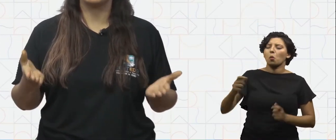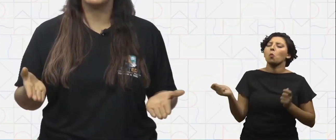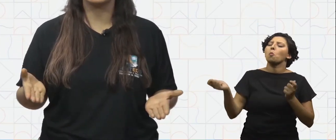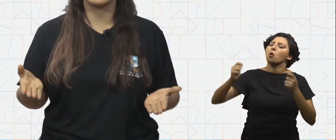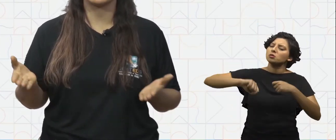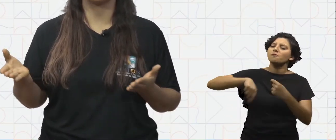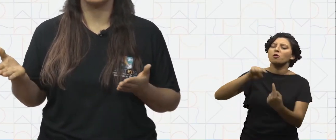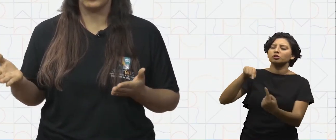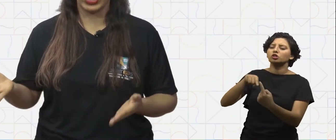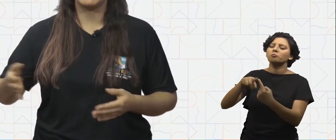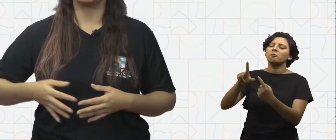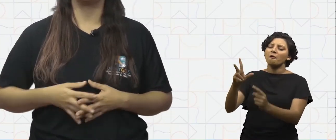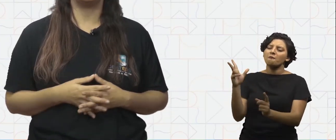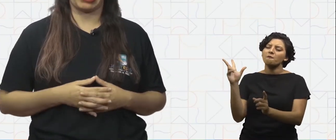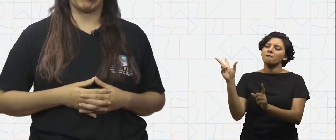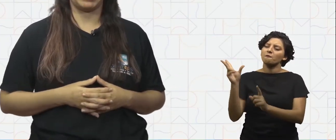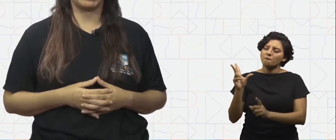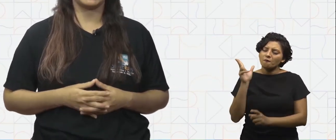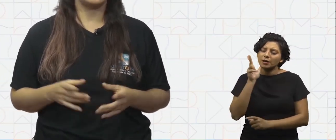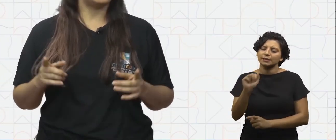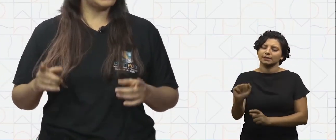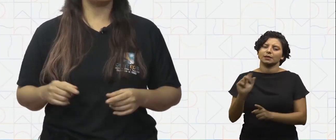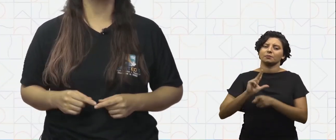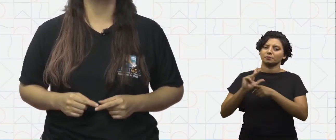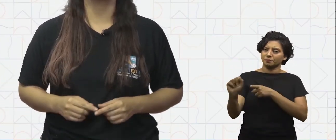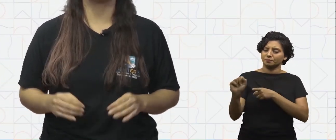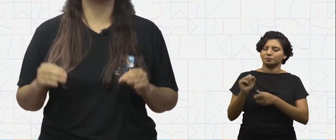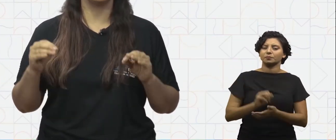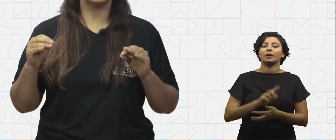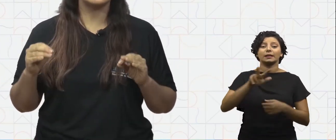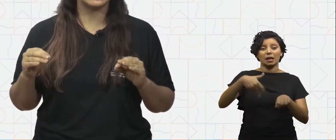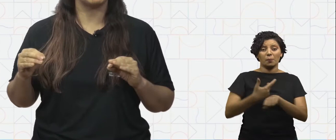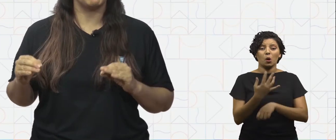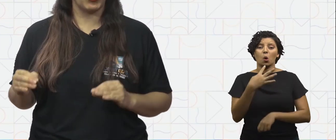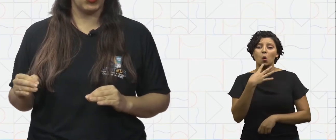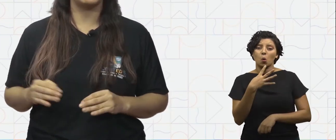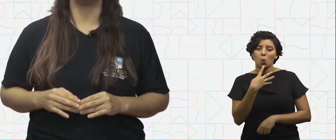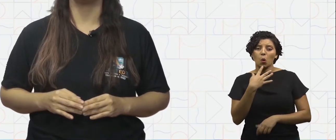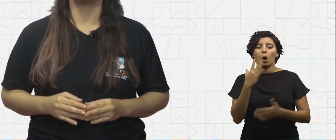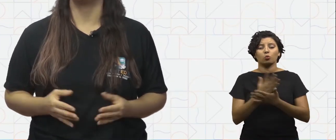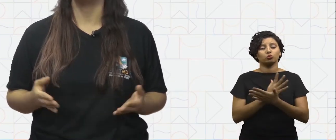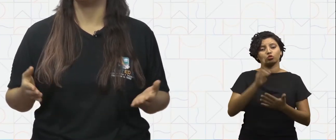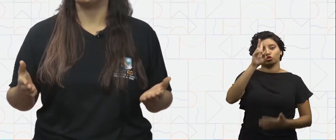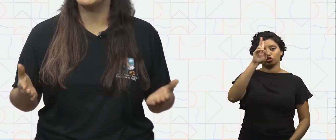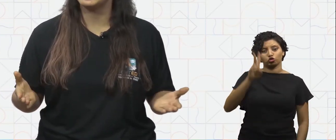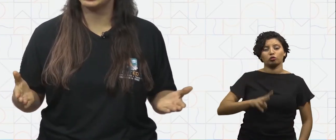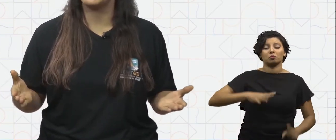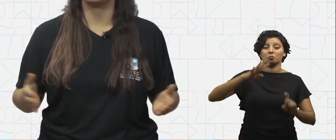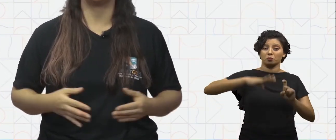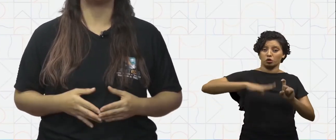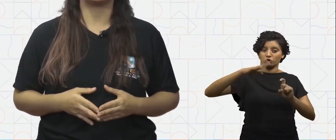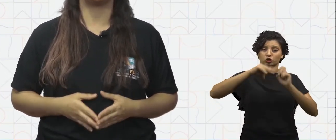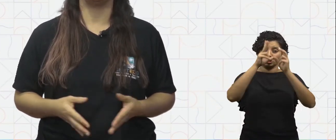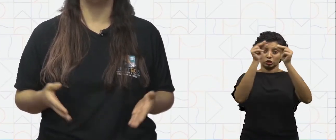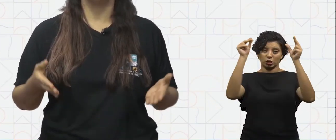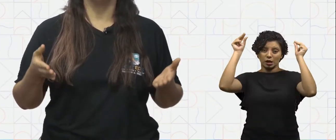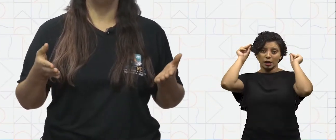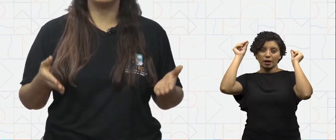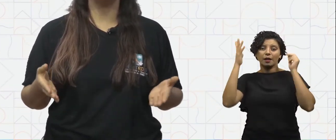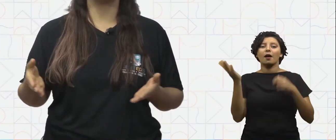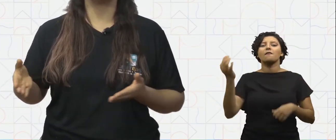protagonista consegue o que procurava. Depois de você conhecer um pouco de história de mitologia